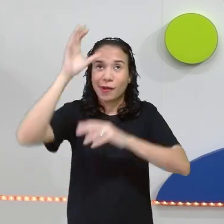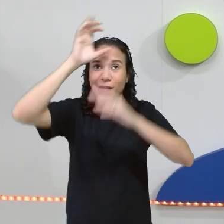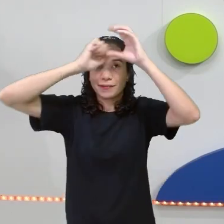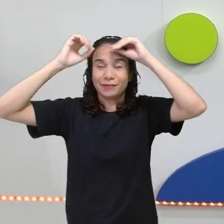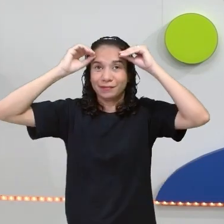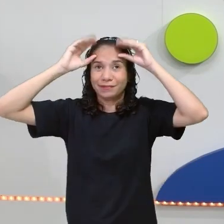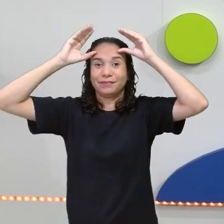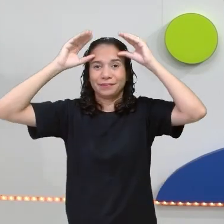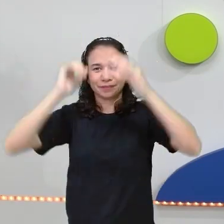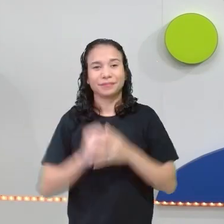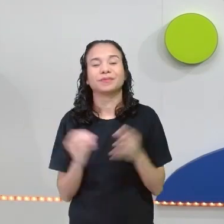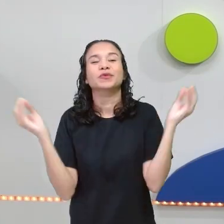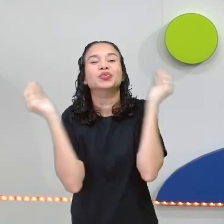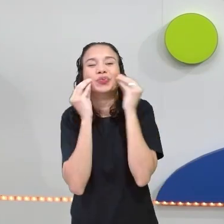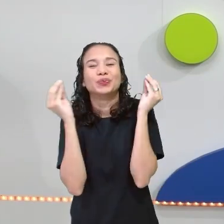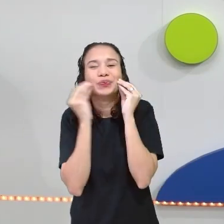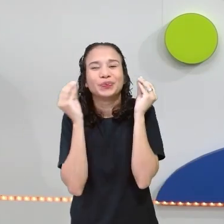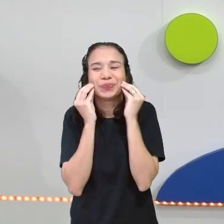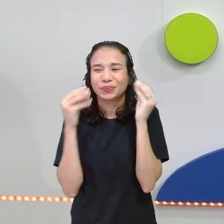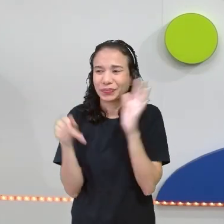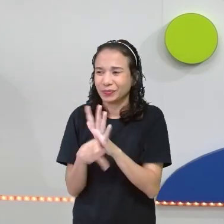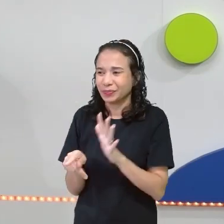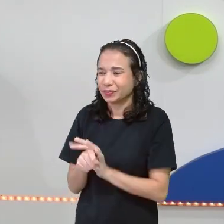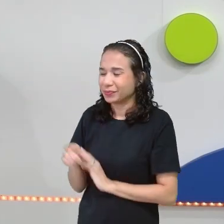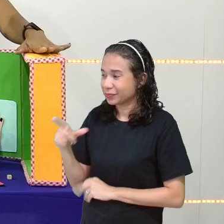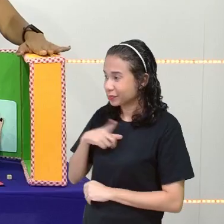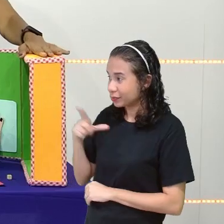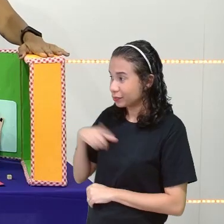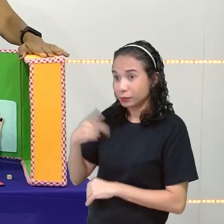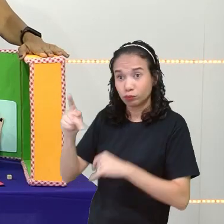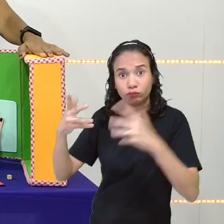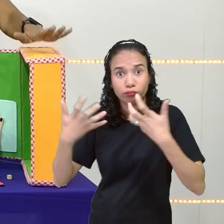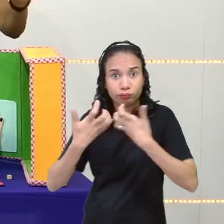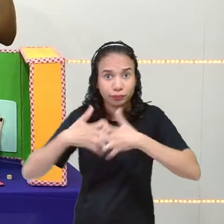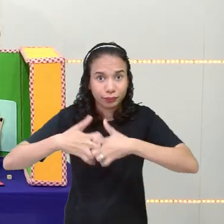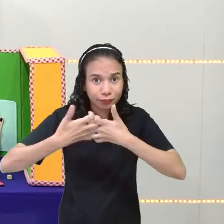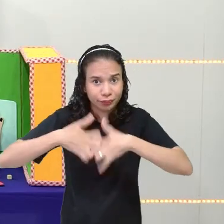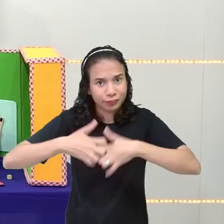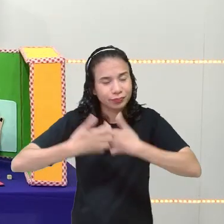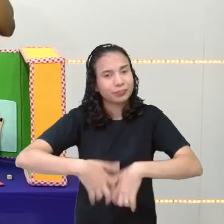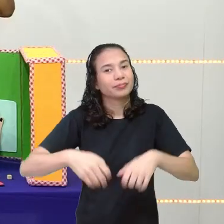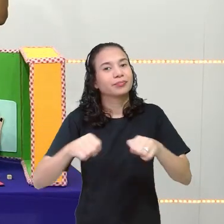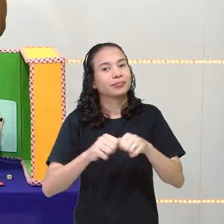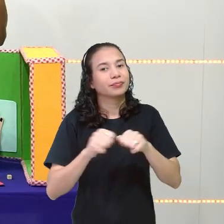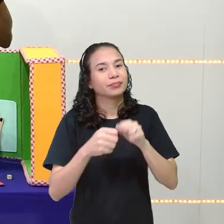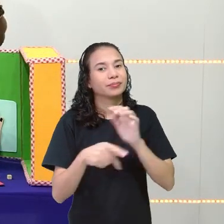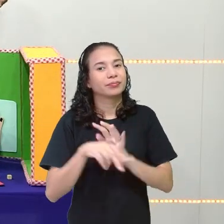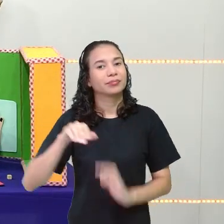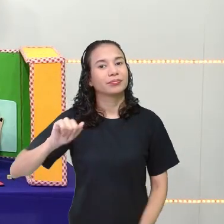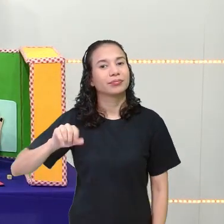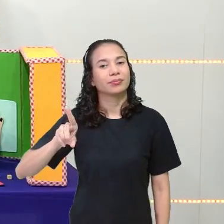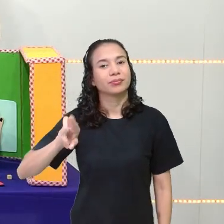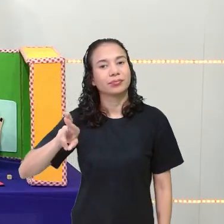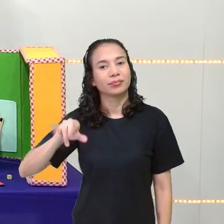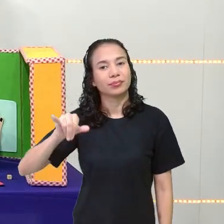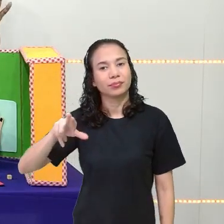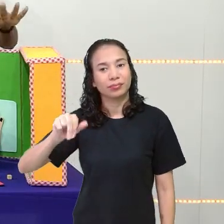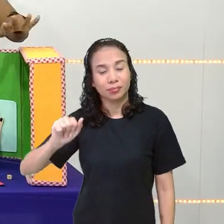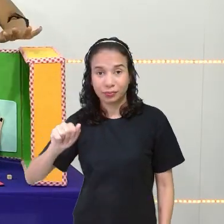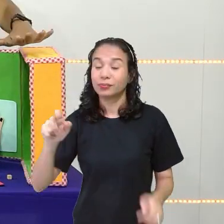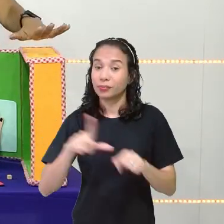matemática. Beijo no coração e até a próxima aula. a sua máquina da adição feita por Adriana, que é a que